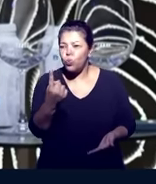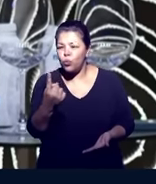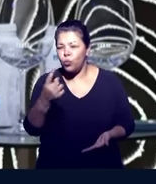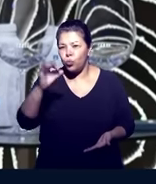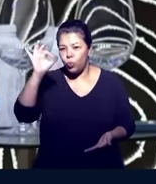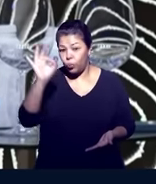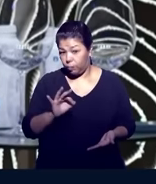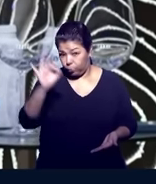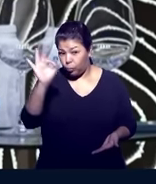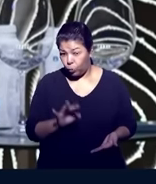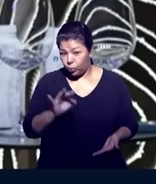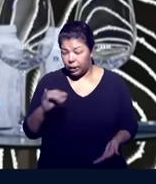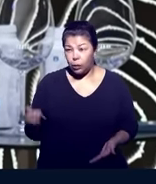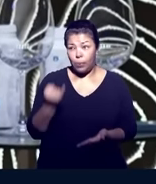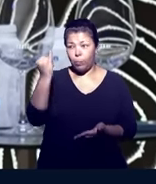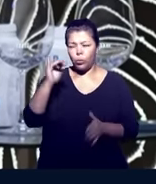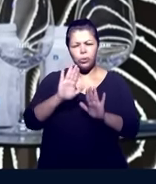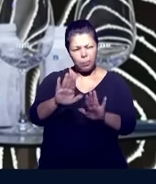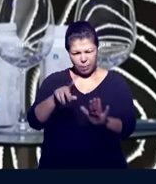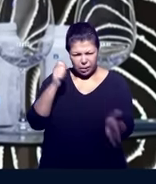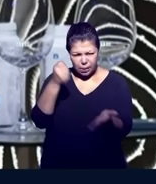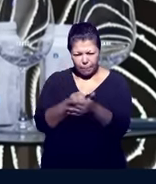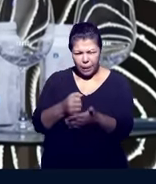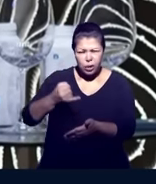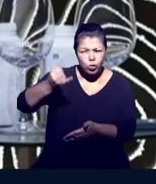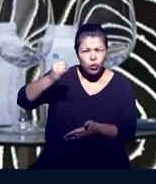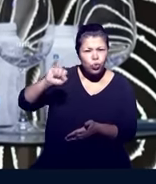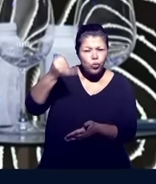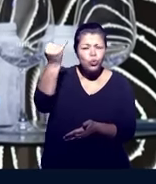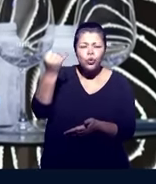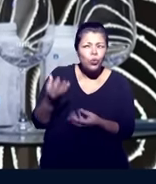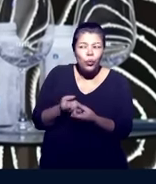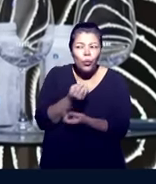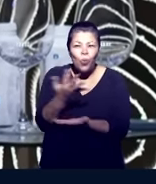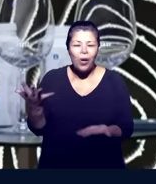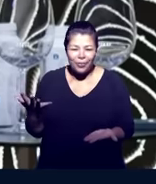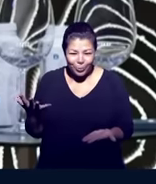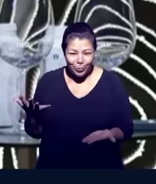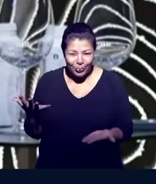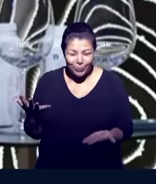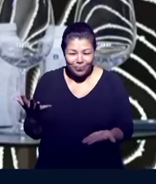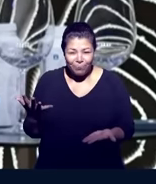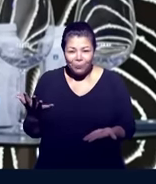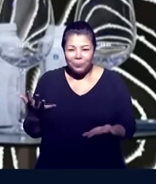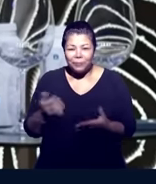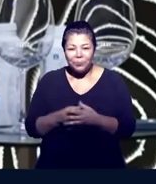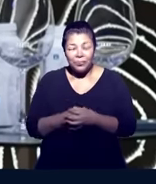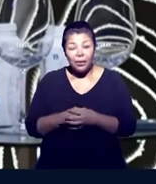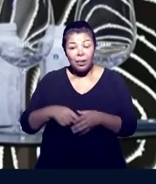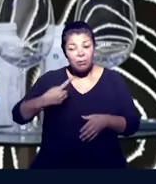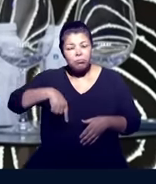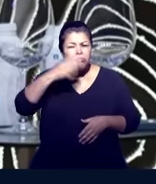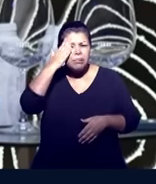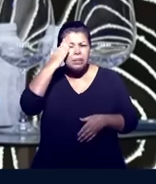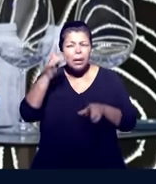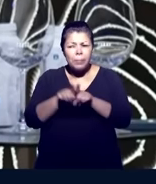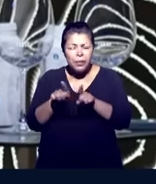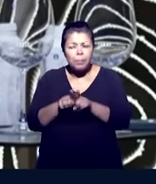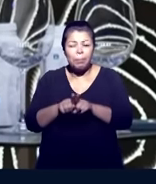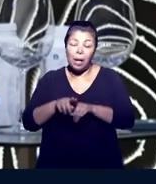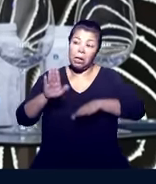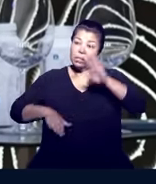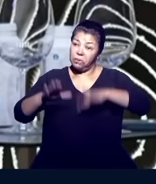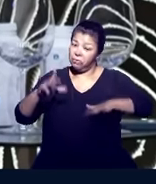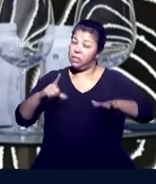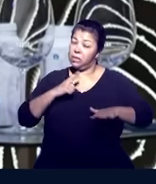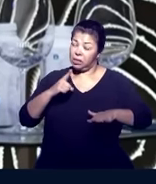imposto mas quanto você tá pagando de juro por conta disso Ou seja você penaliza toda a sociedade quando agora